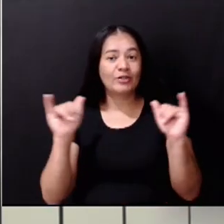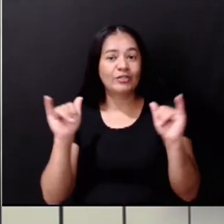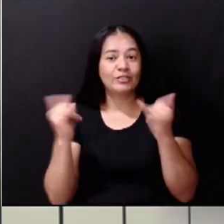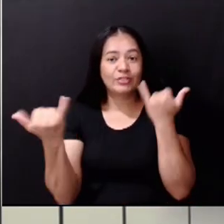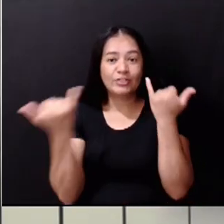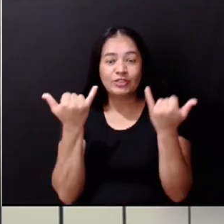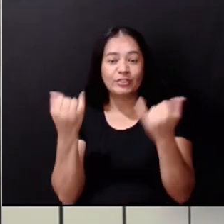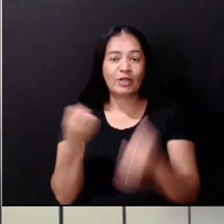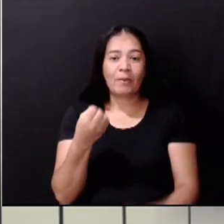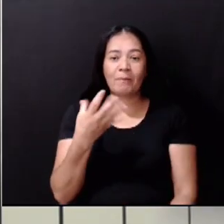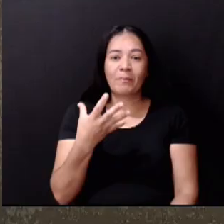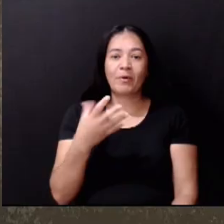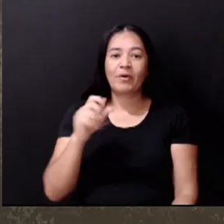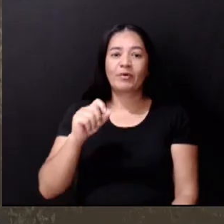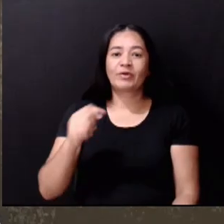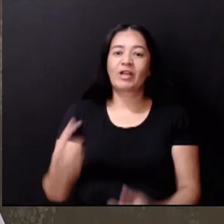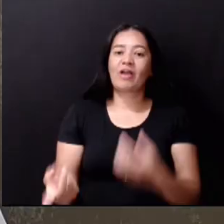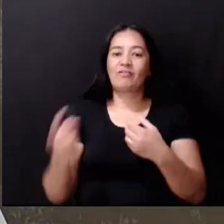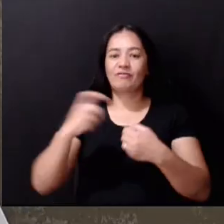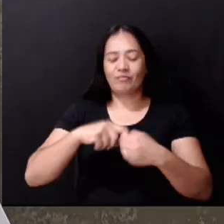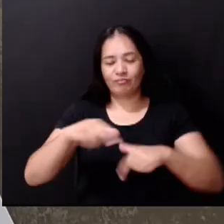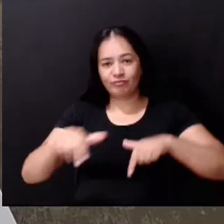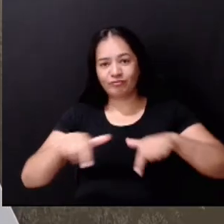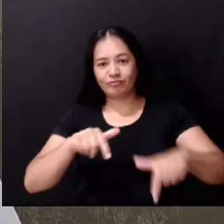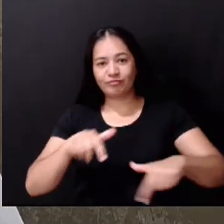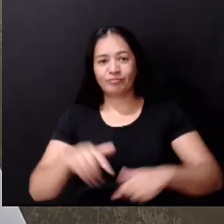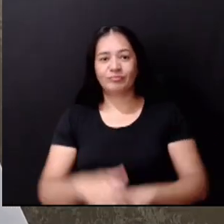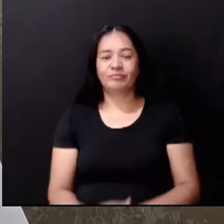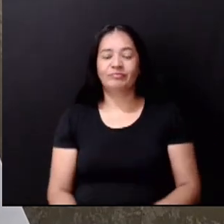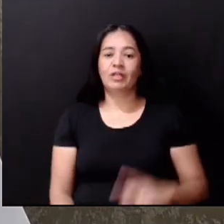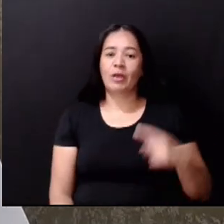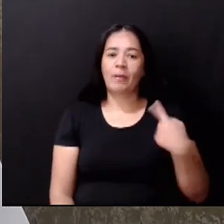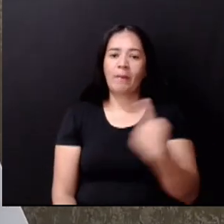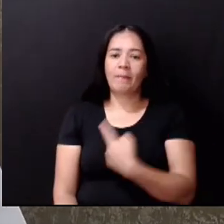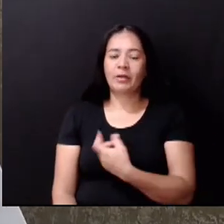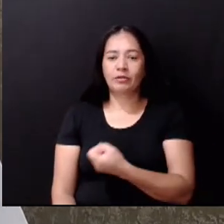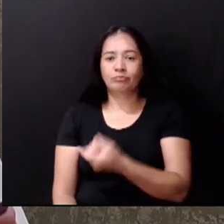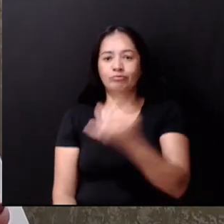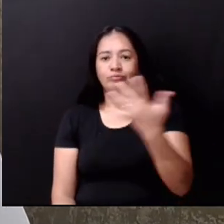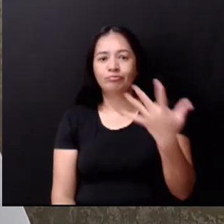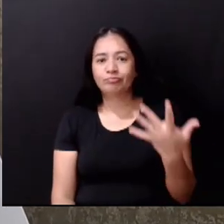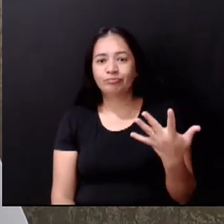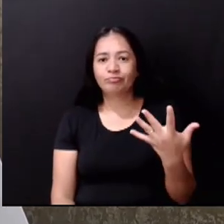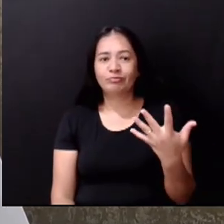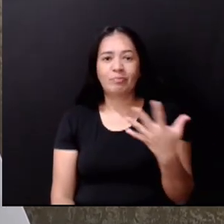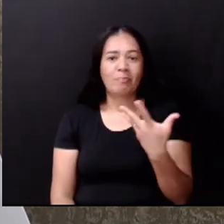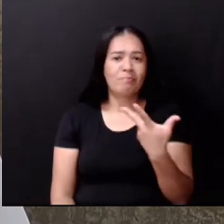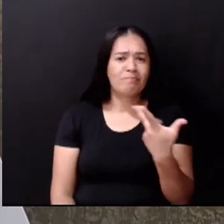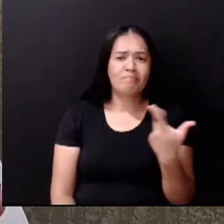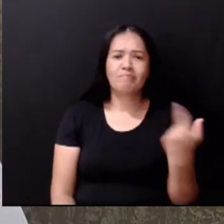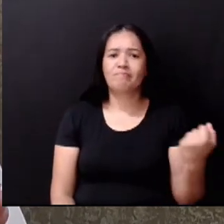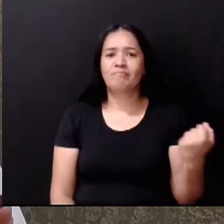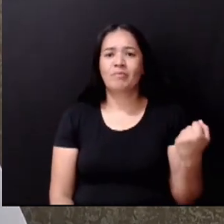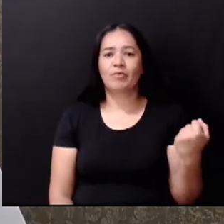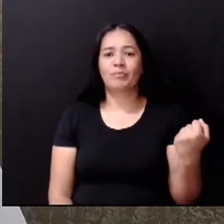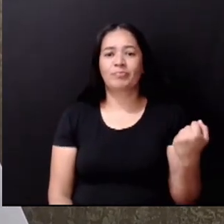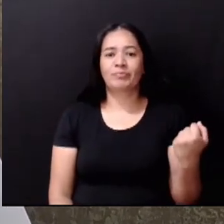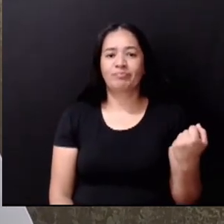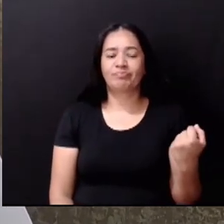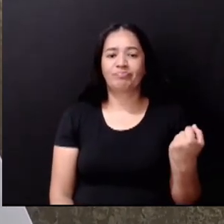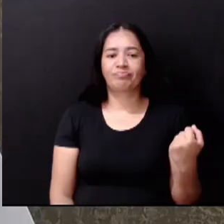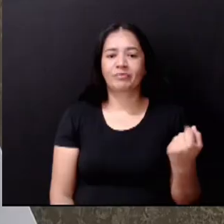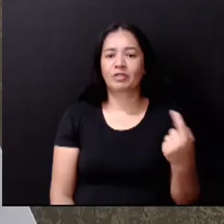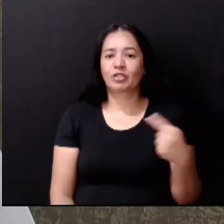de trabalho gerados. Bom, para nós esses números são recordes aí na sua maioria. Então estamos com